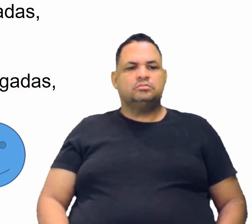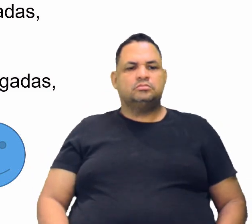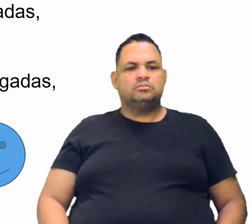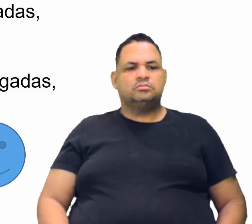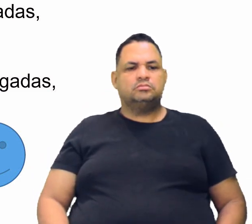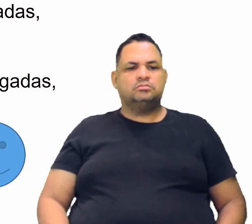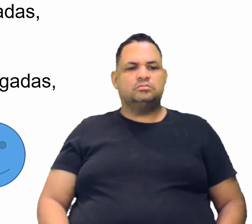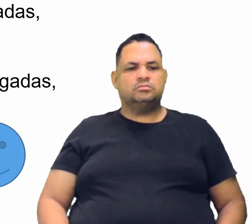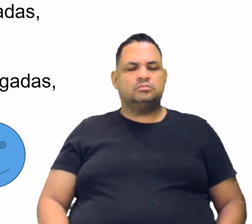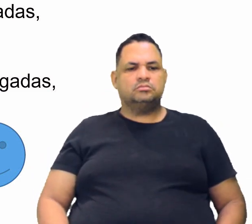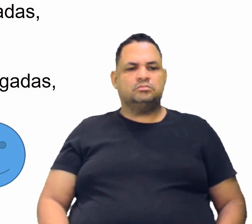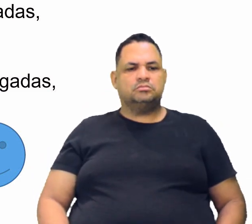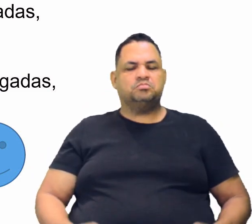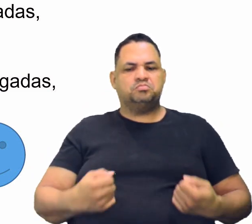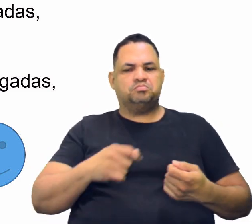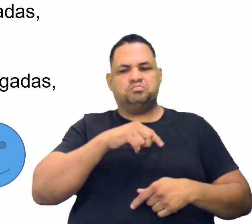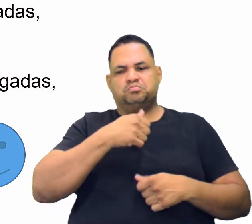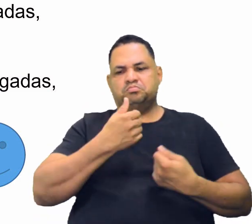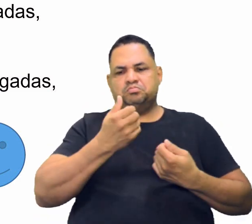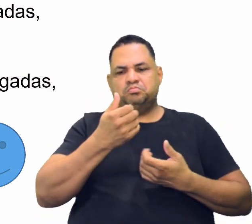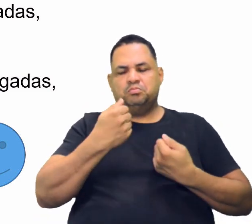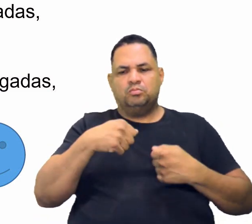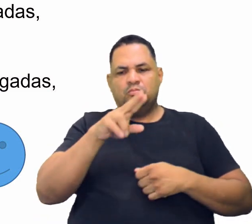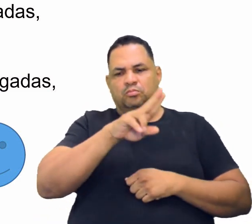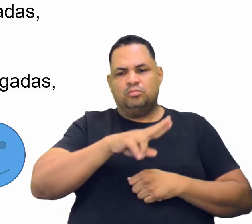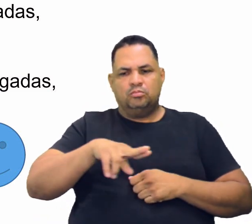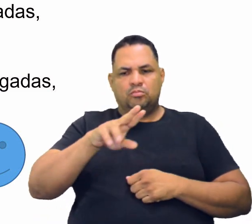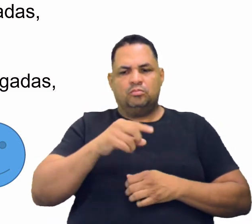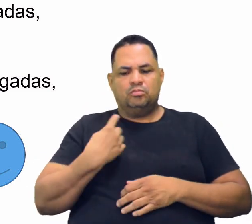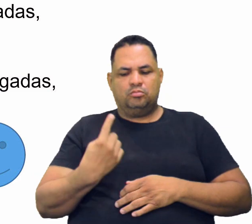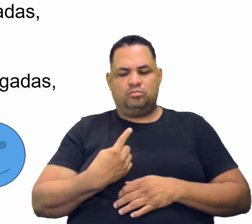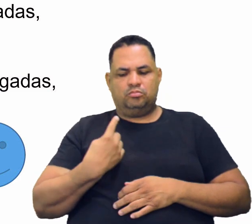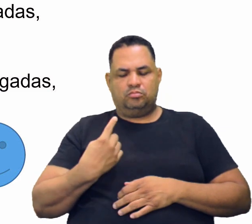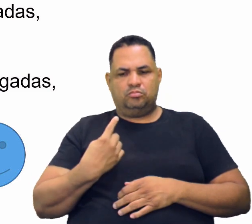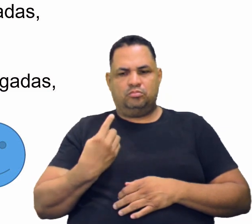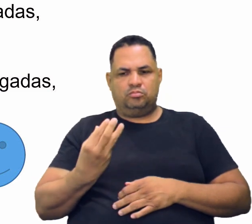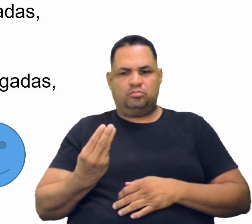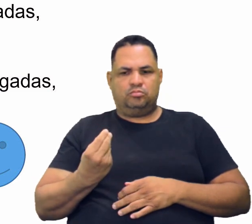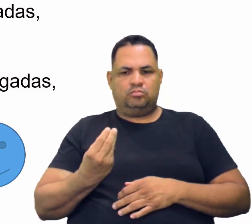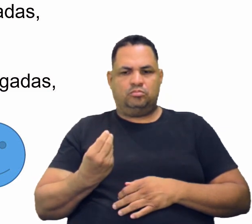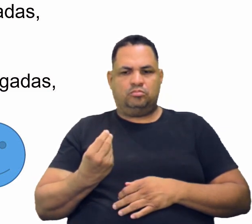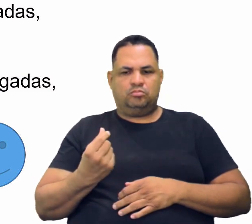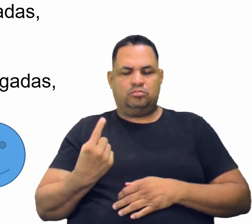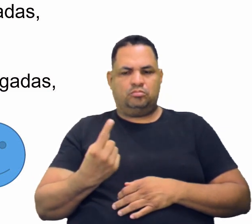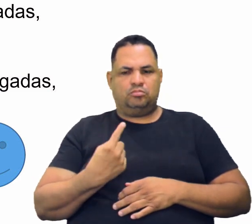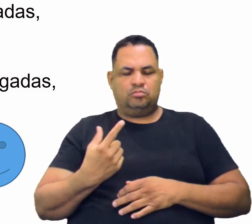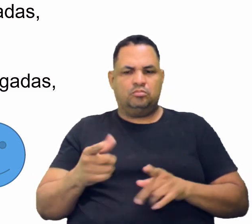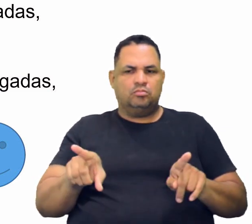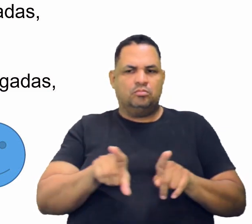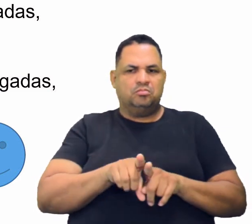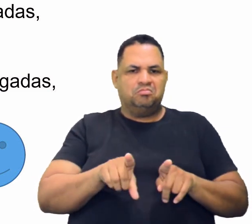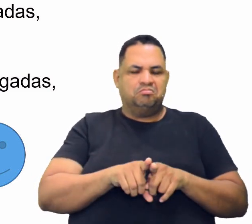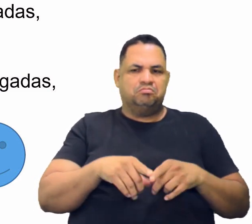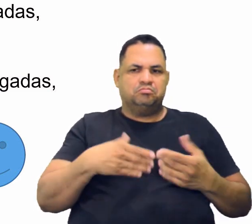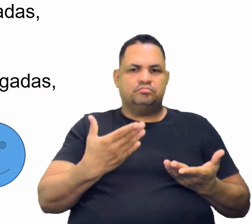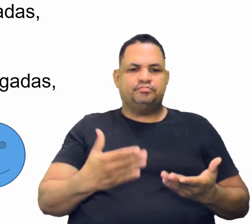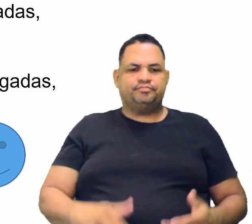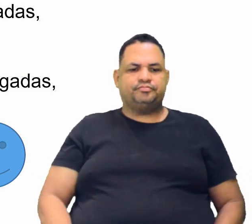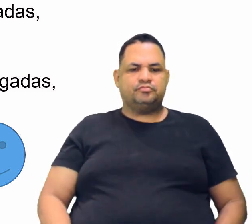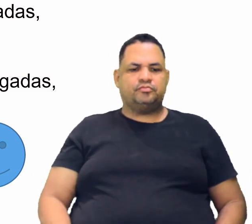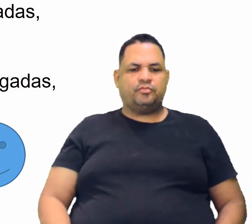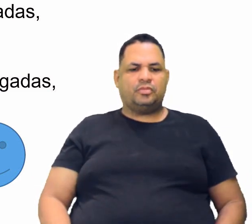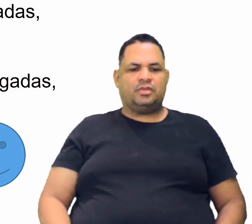haja vista, ela pode ser usada ou no singular ou no plural, mas